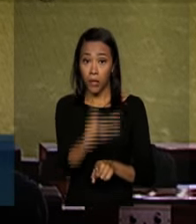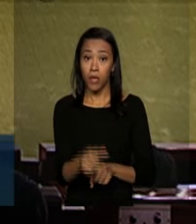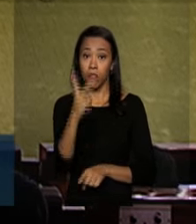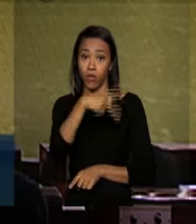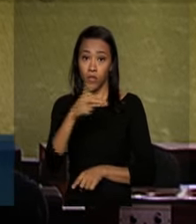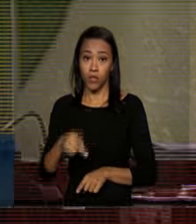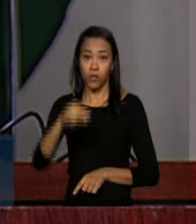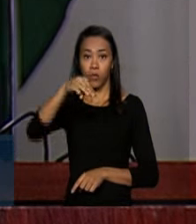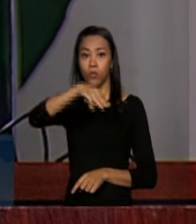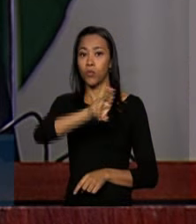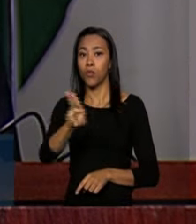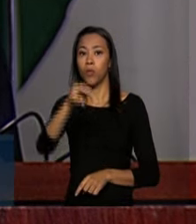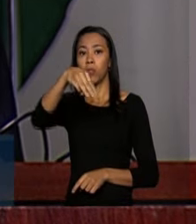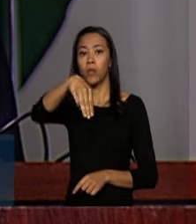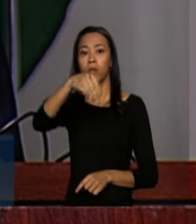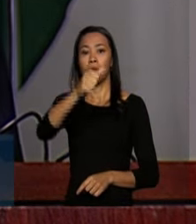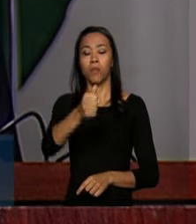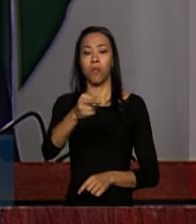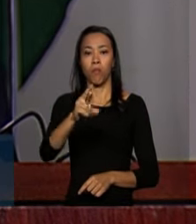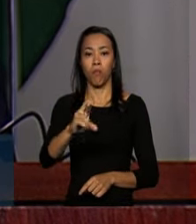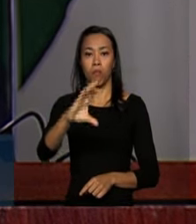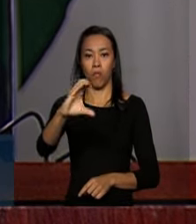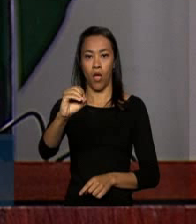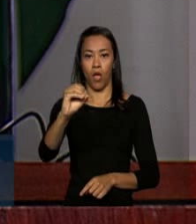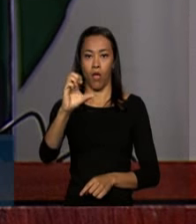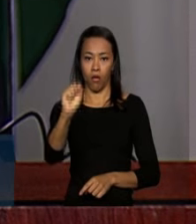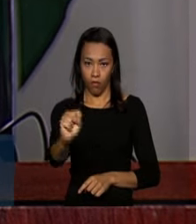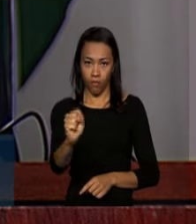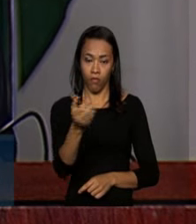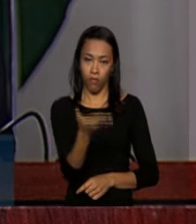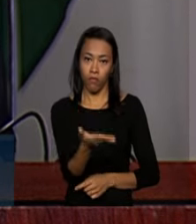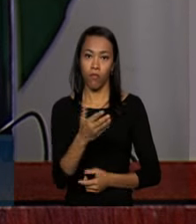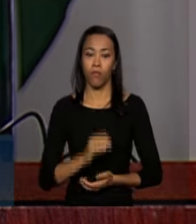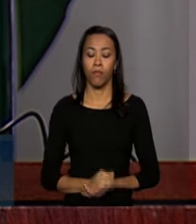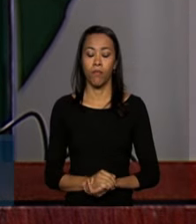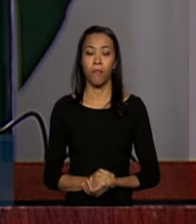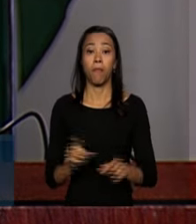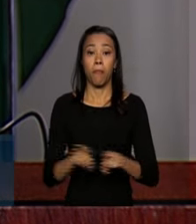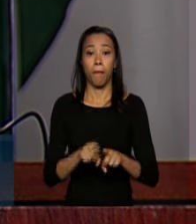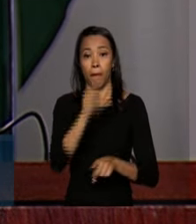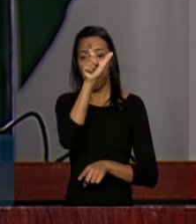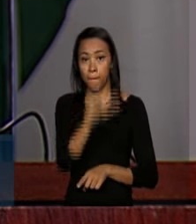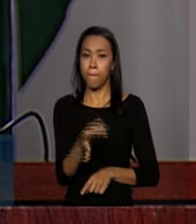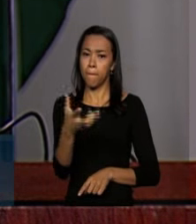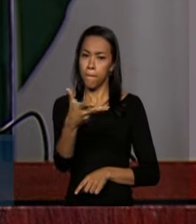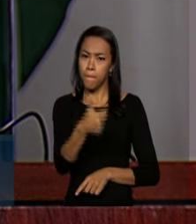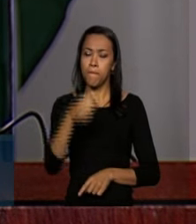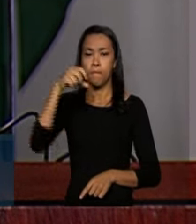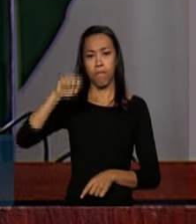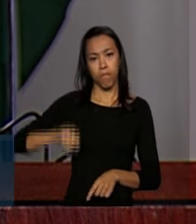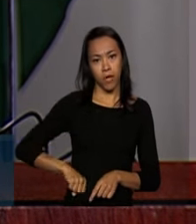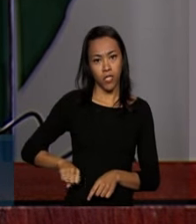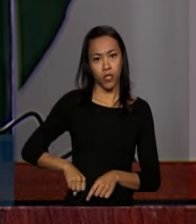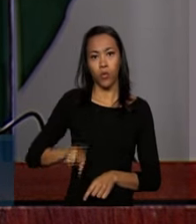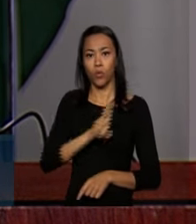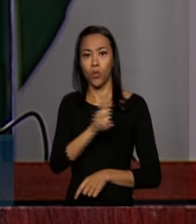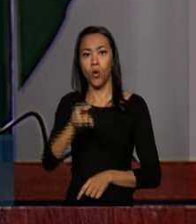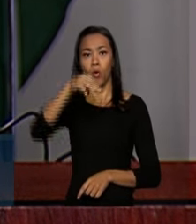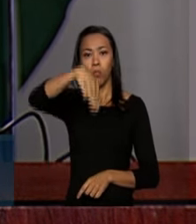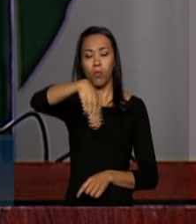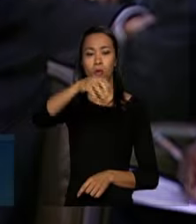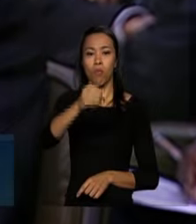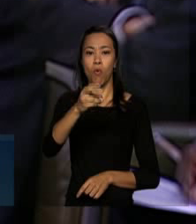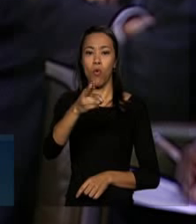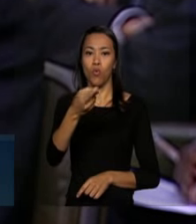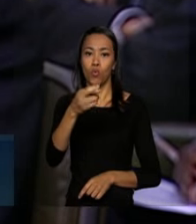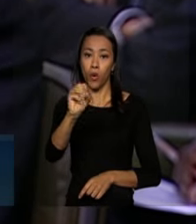Garcia, assessor-chefe da Assessoria Especial da Presidência da República, excelentíssimo senhor embaixador Gonçalo Mourão, diretor-geral do Instituto